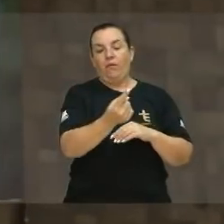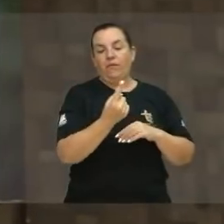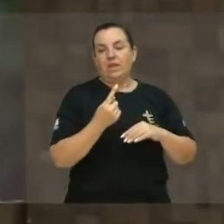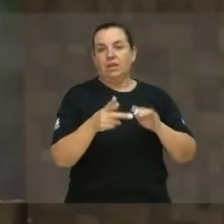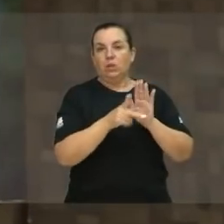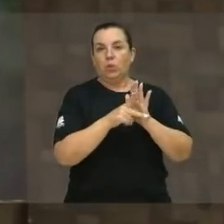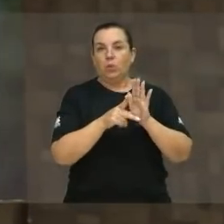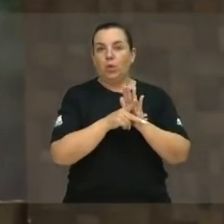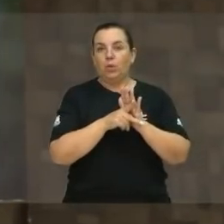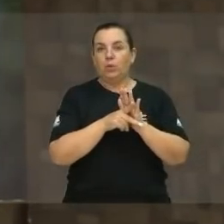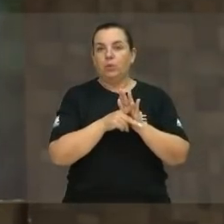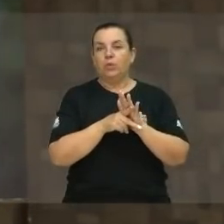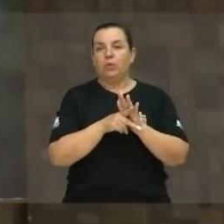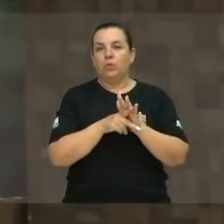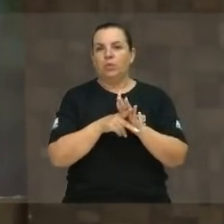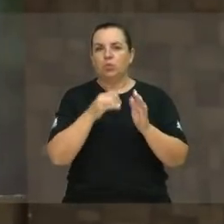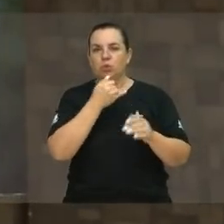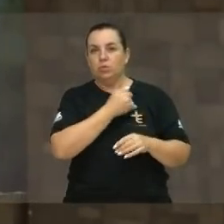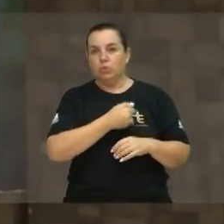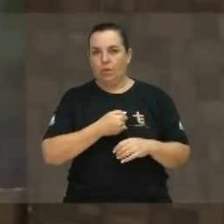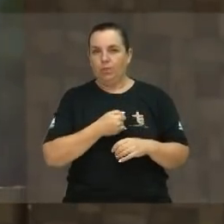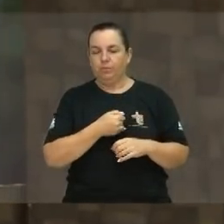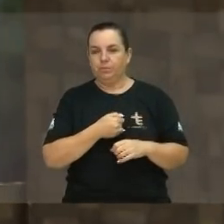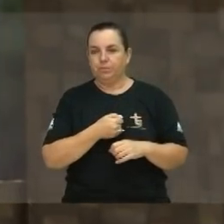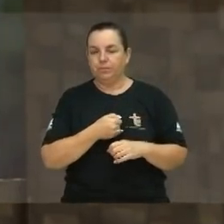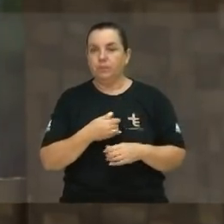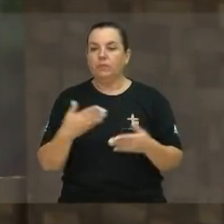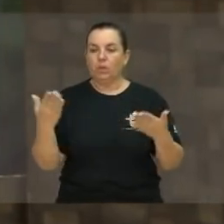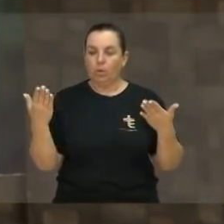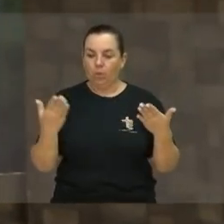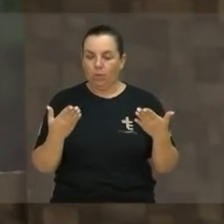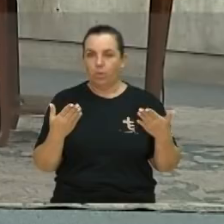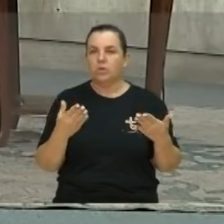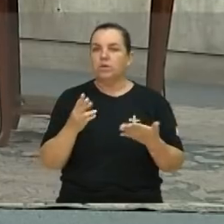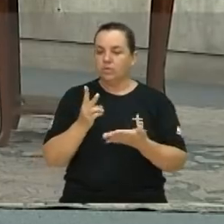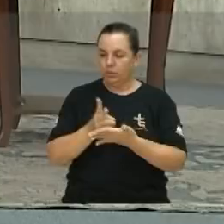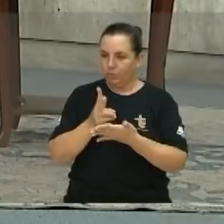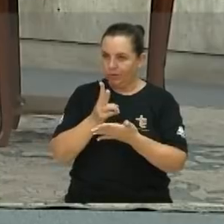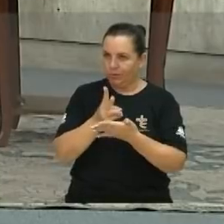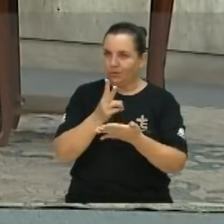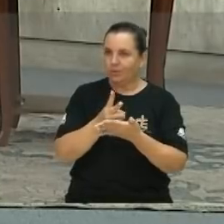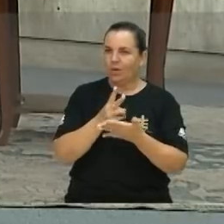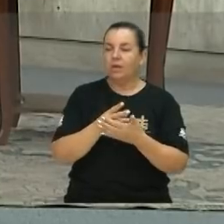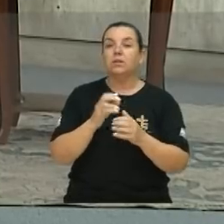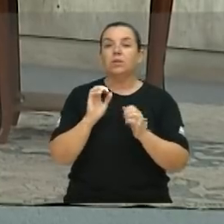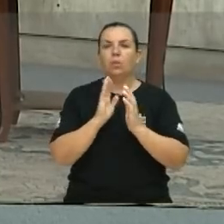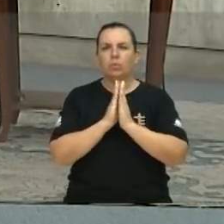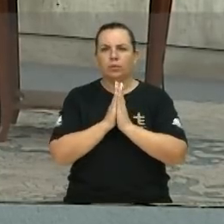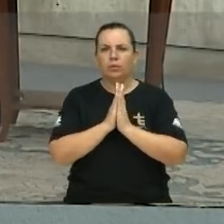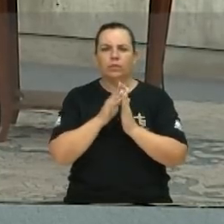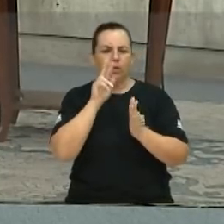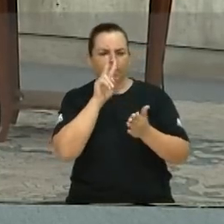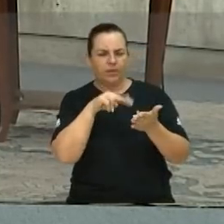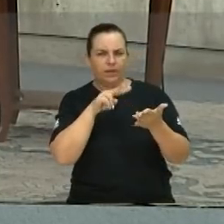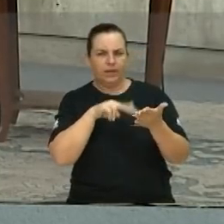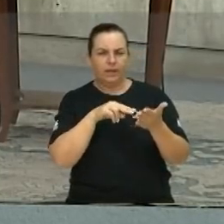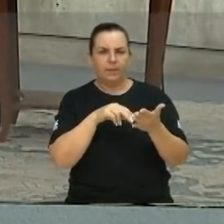é isso que vamos fazer hoje william vamos dar o passo seguinte queira acompanhar